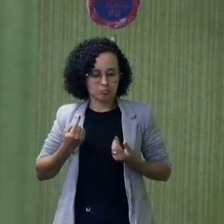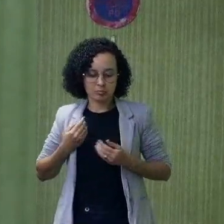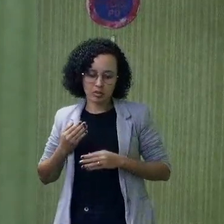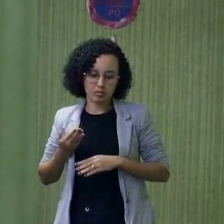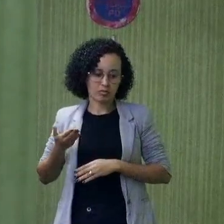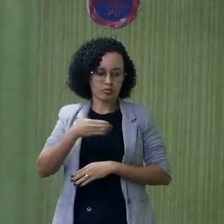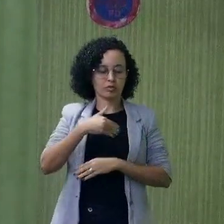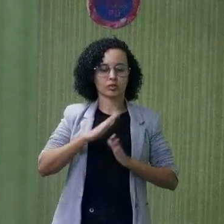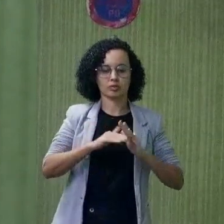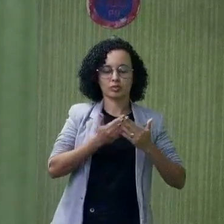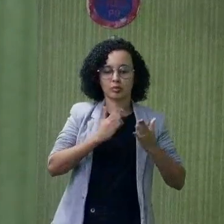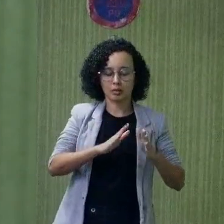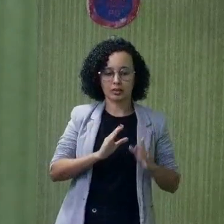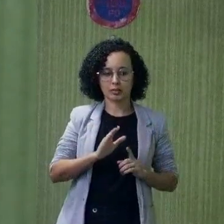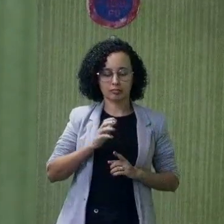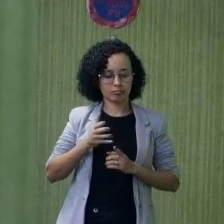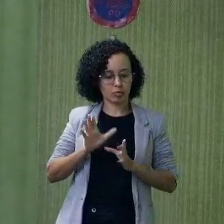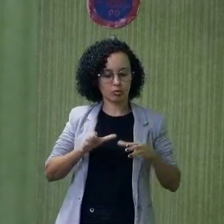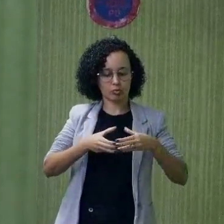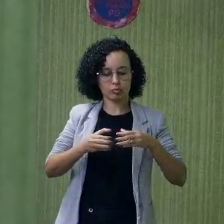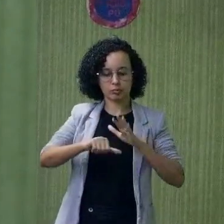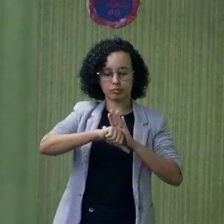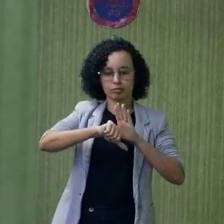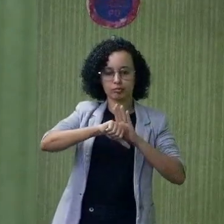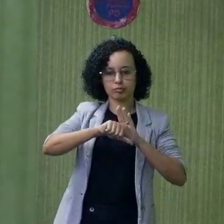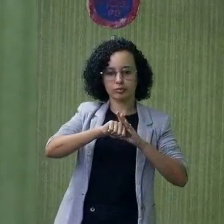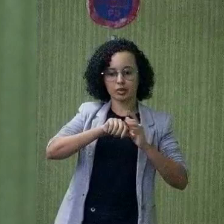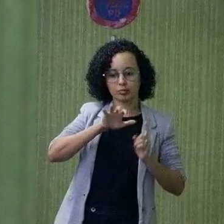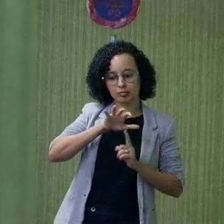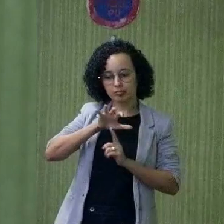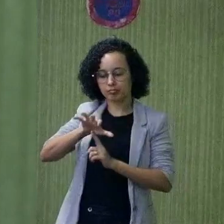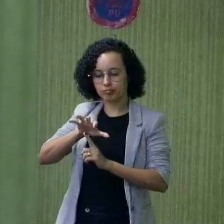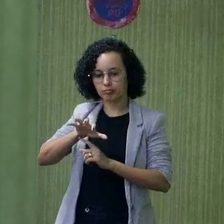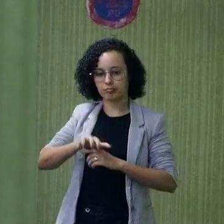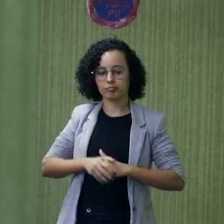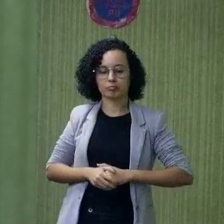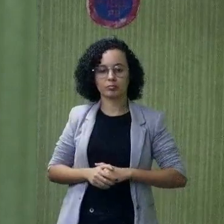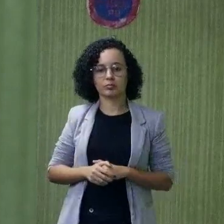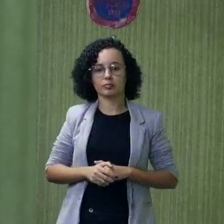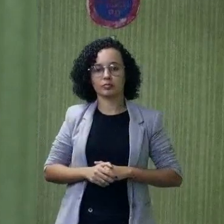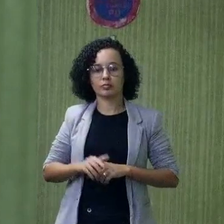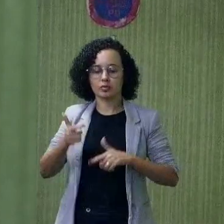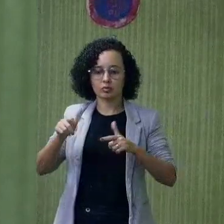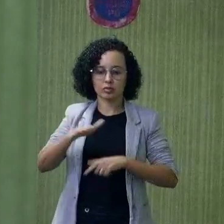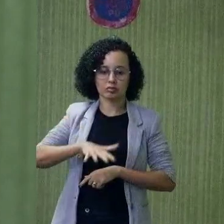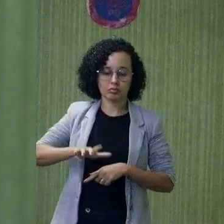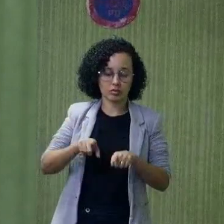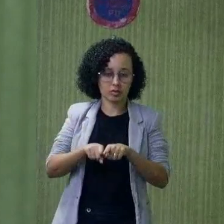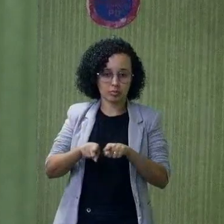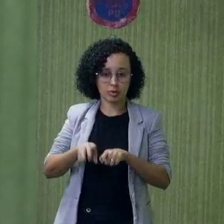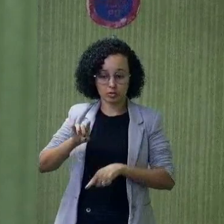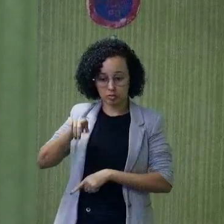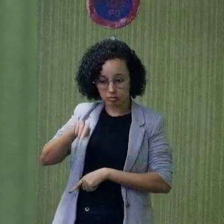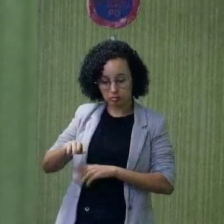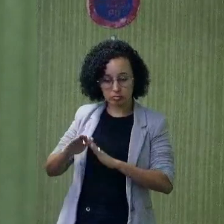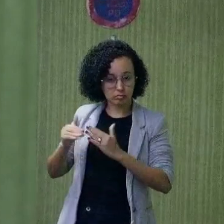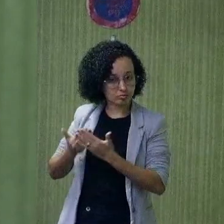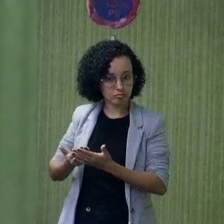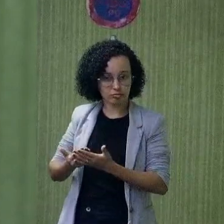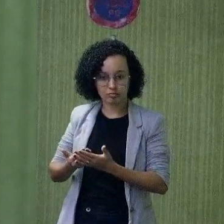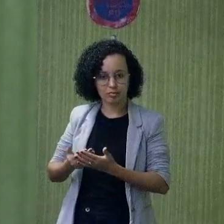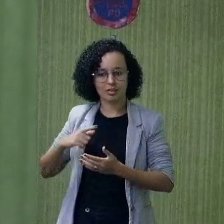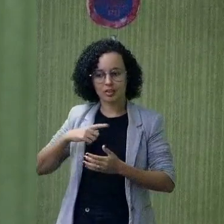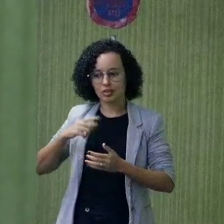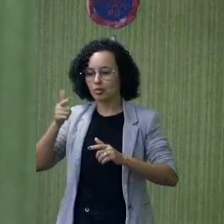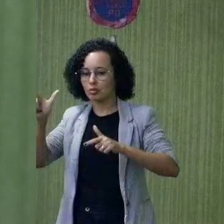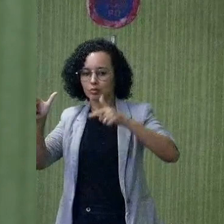porque esses espaços coletivos e as facções estavam nos outros abrigos também não foi só nessa escola Eh esses